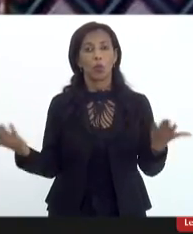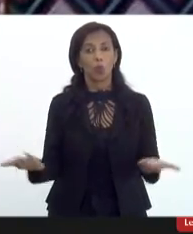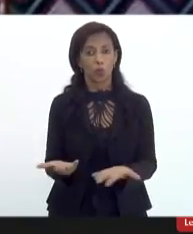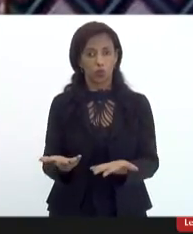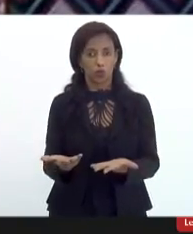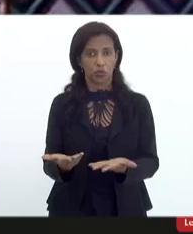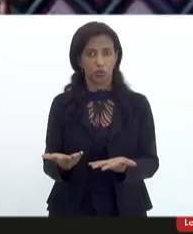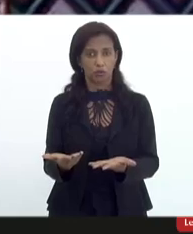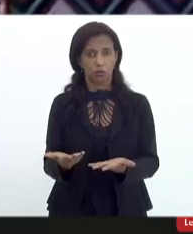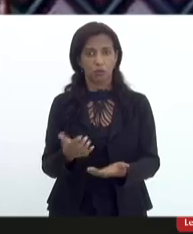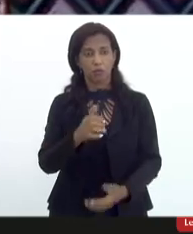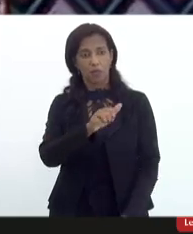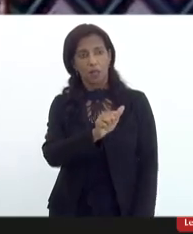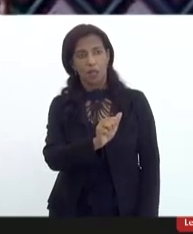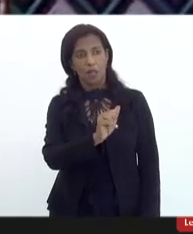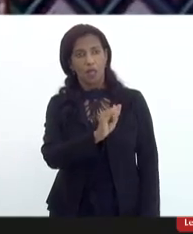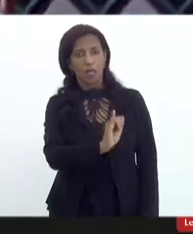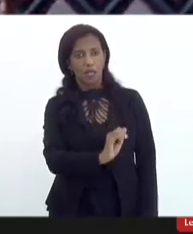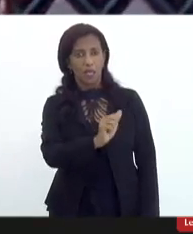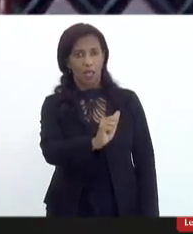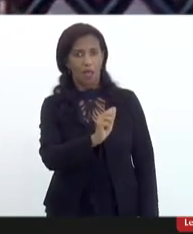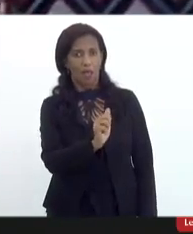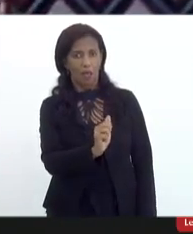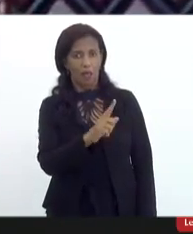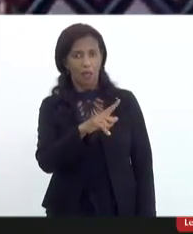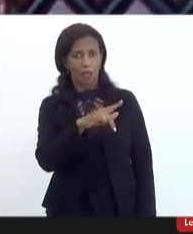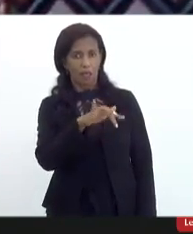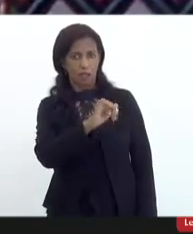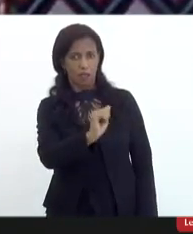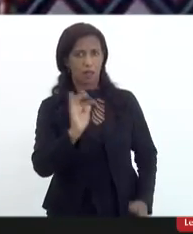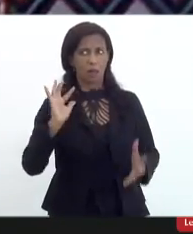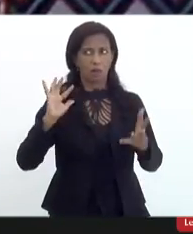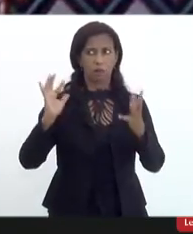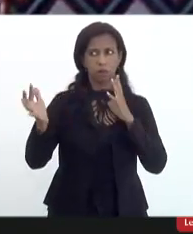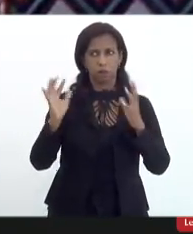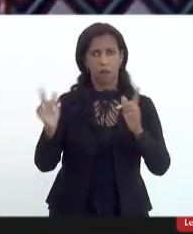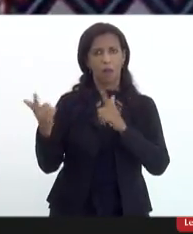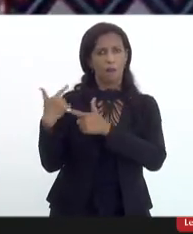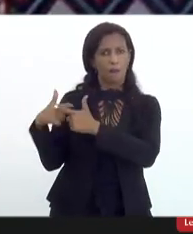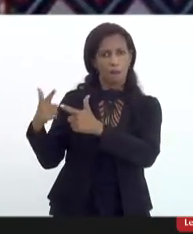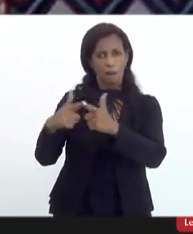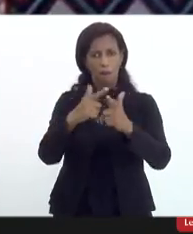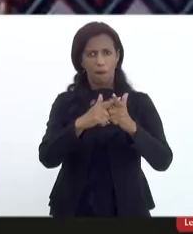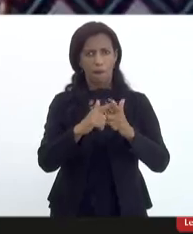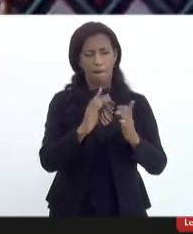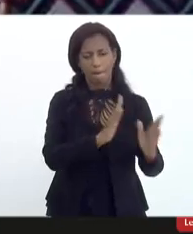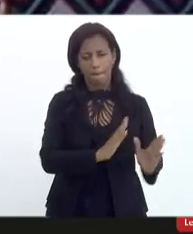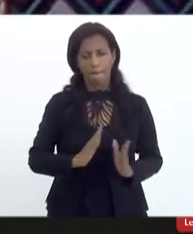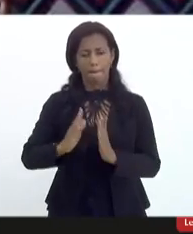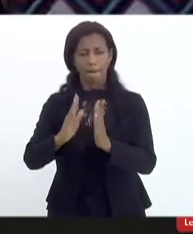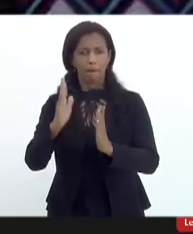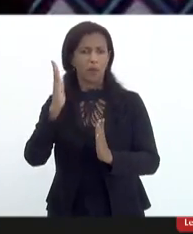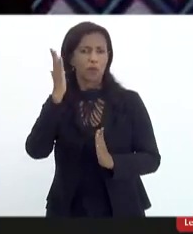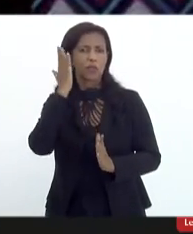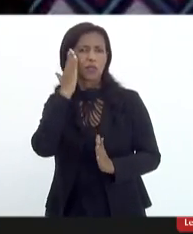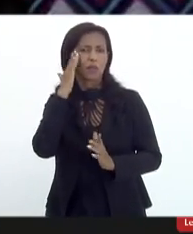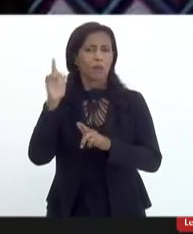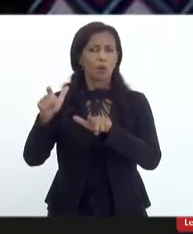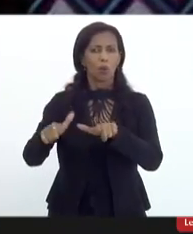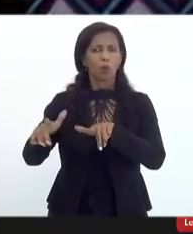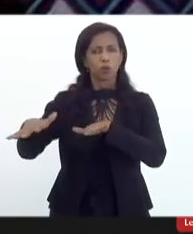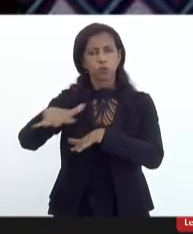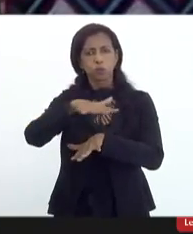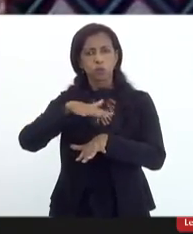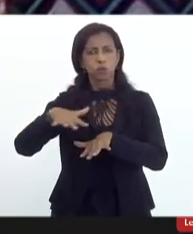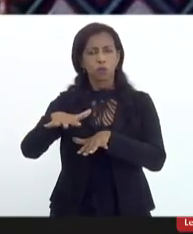né, pela IA Adriana, que passam pela questão climática, passa pela questão dos saberes locais, da